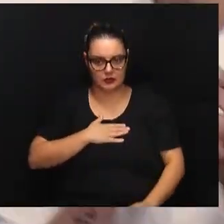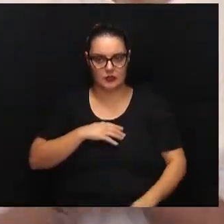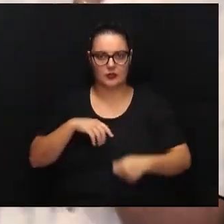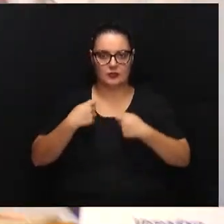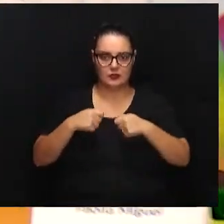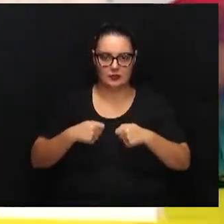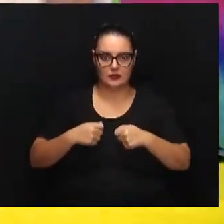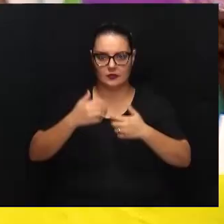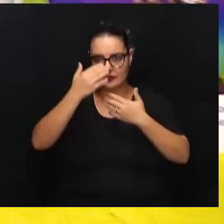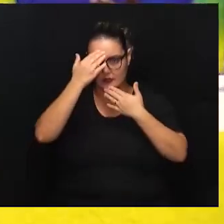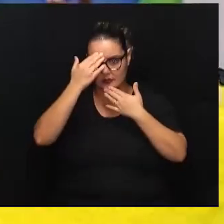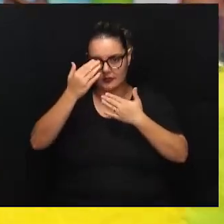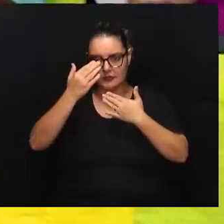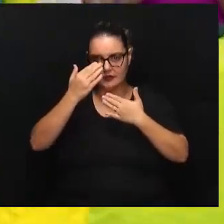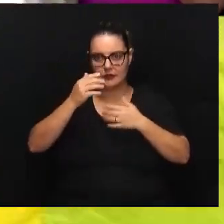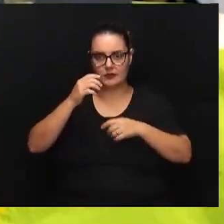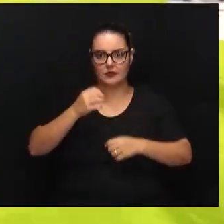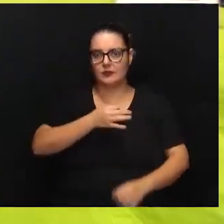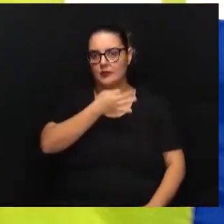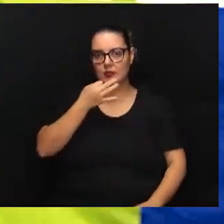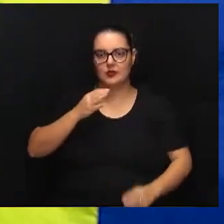noite.